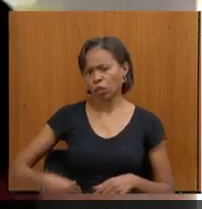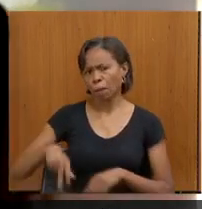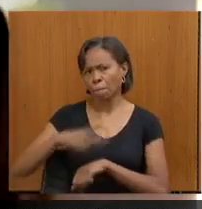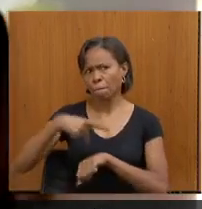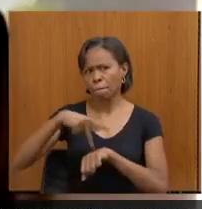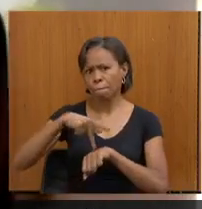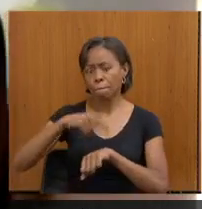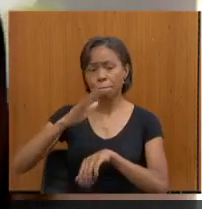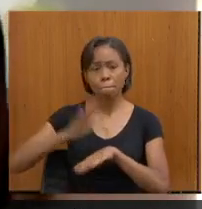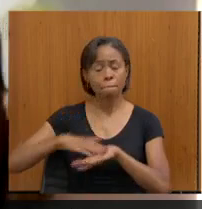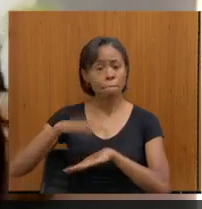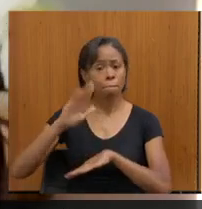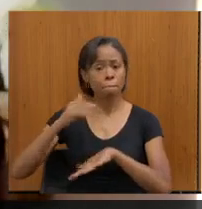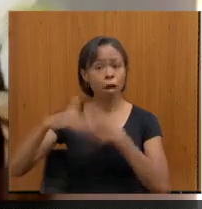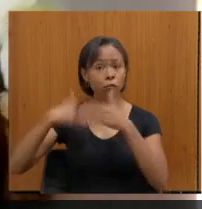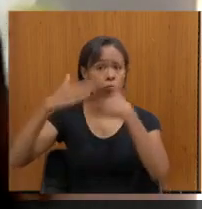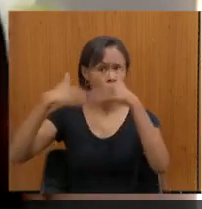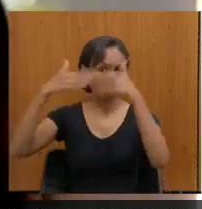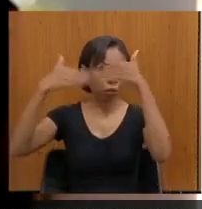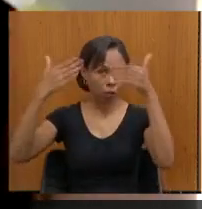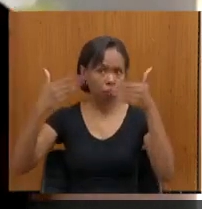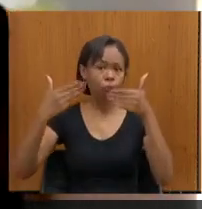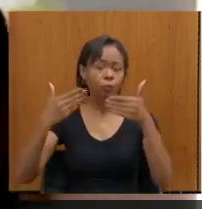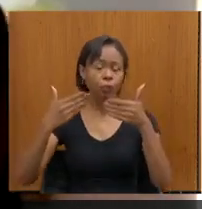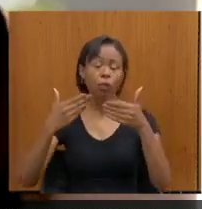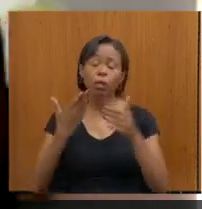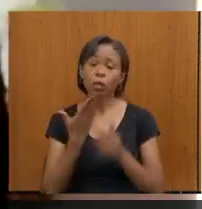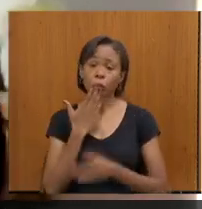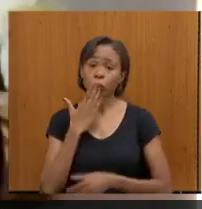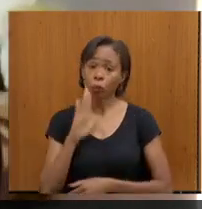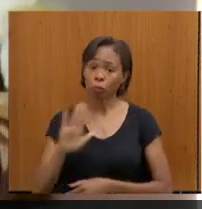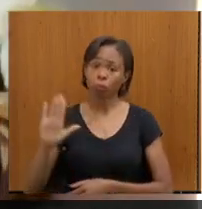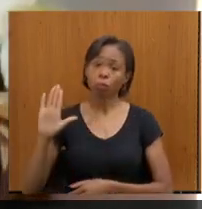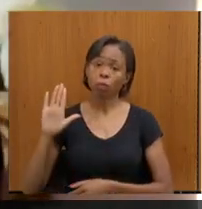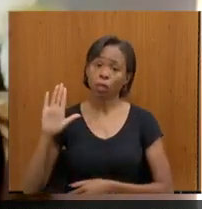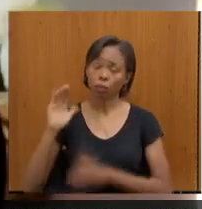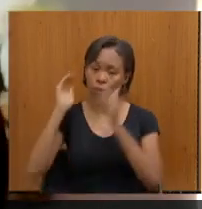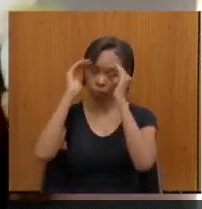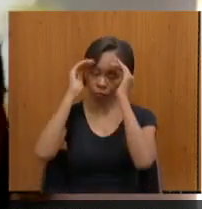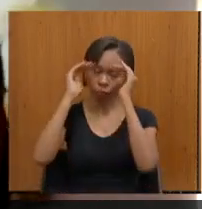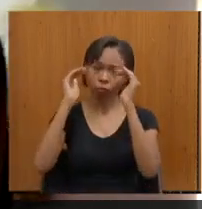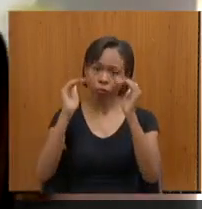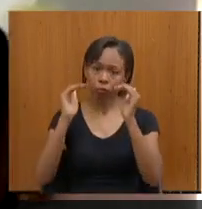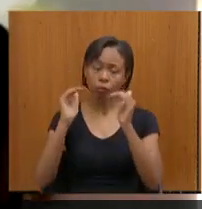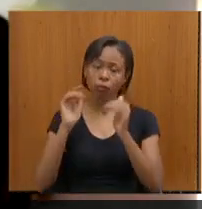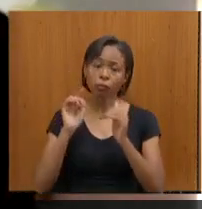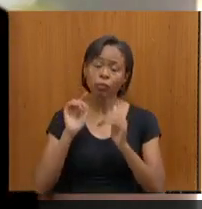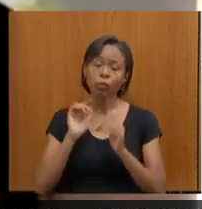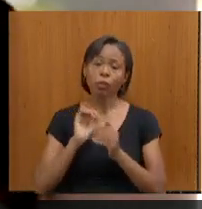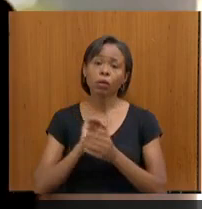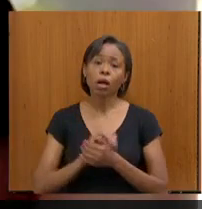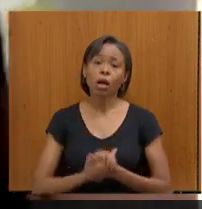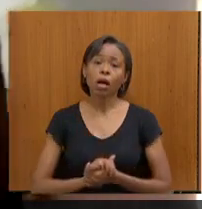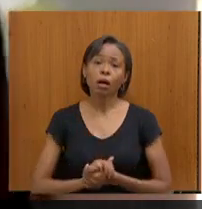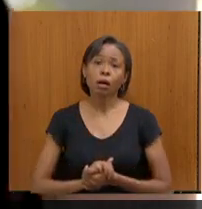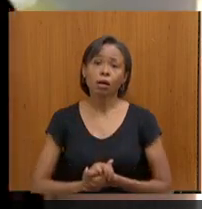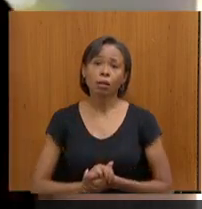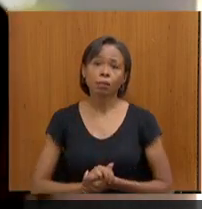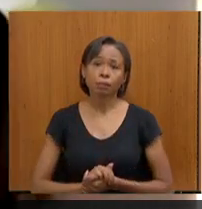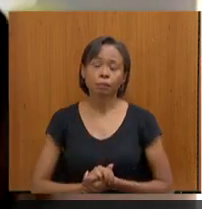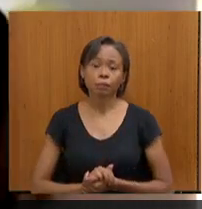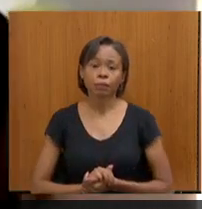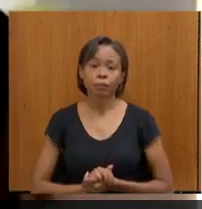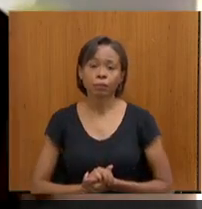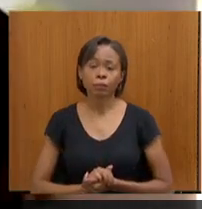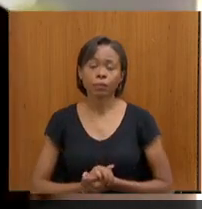utilização e para cumprir com a promessa do presidente de enfim a sinopec tem o